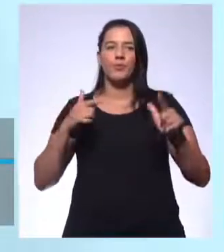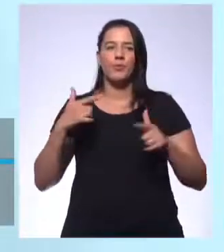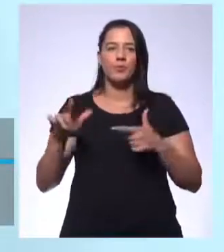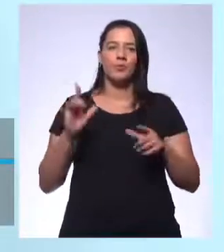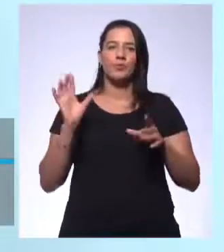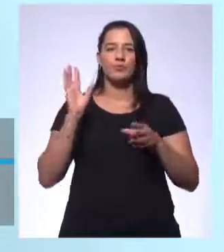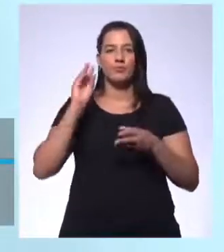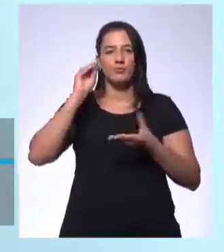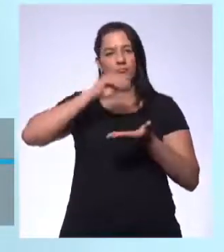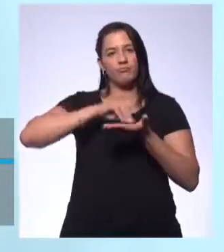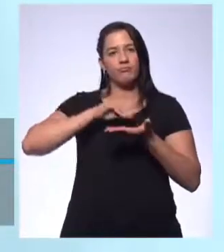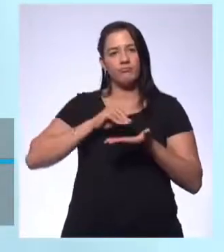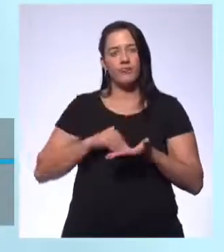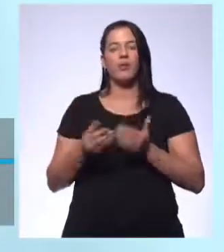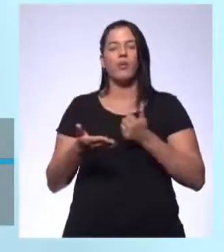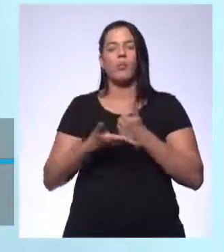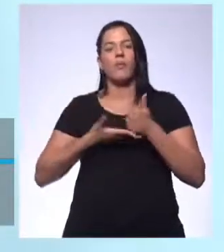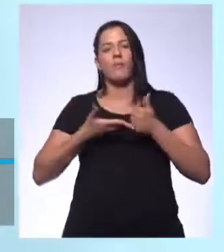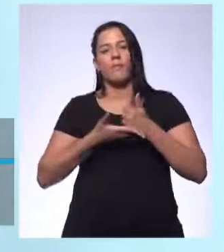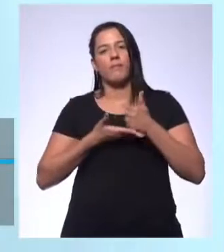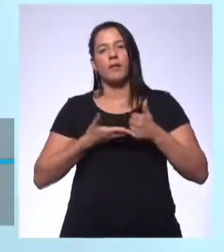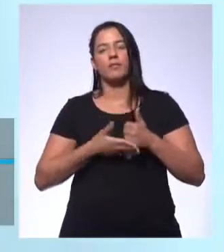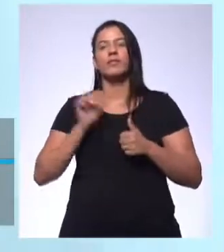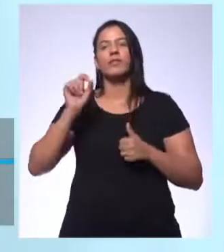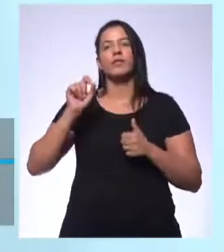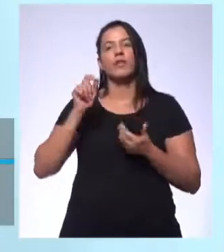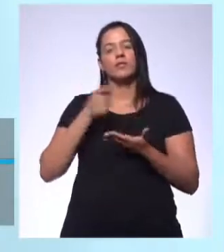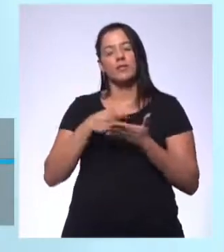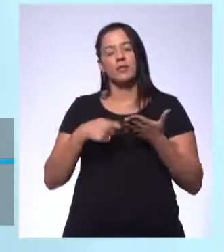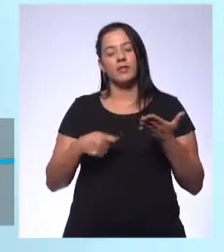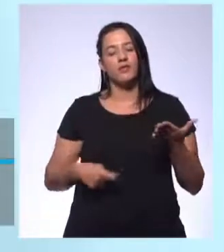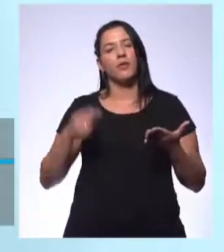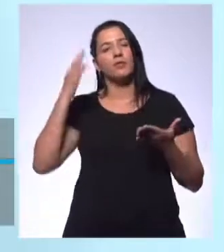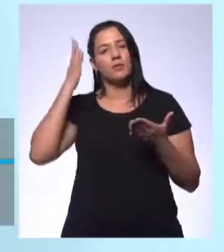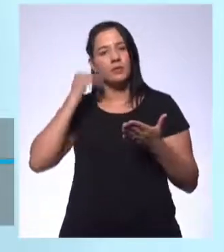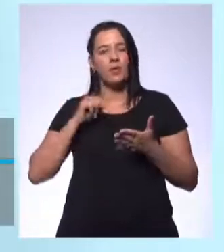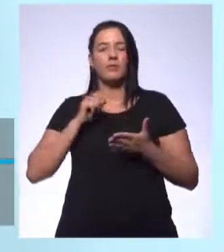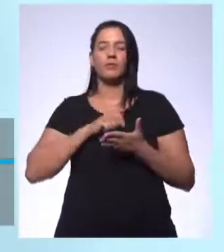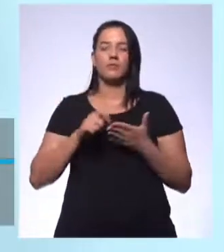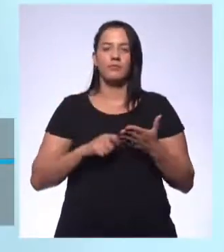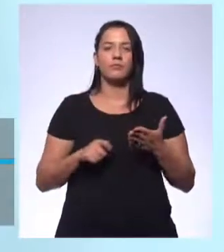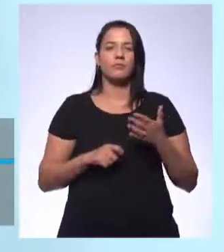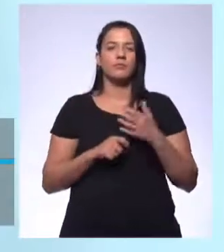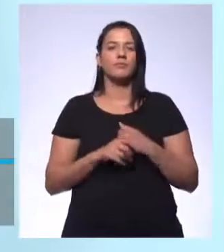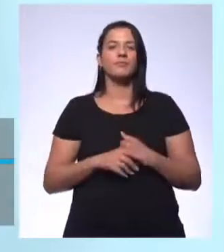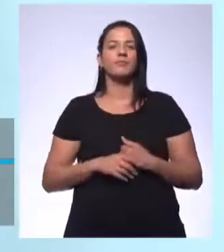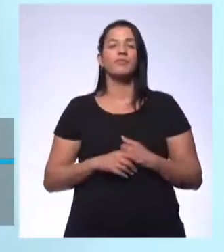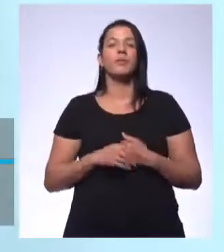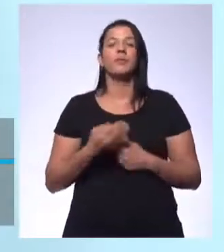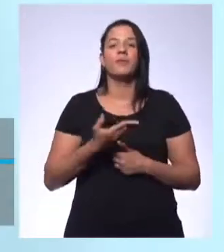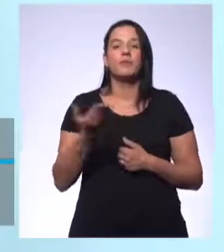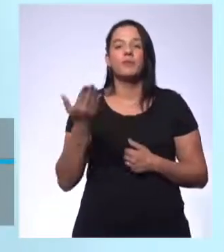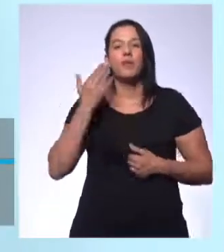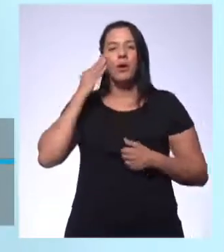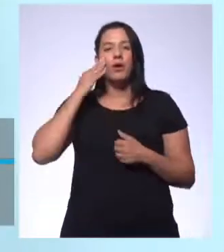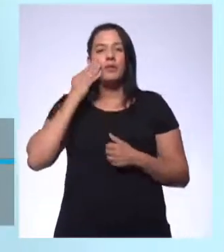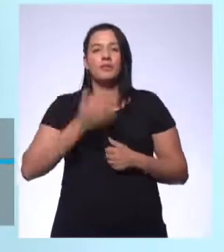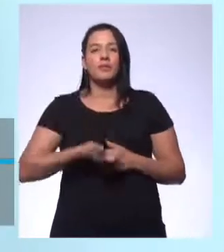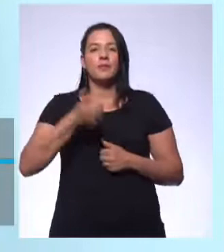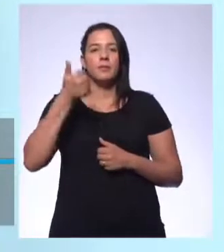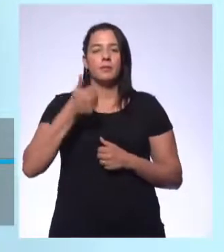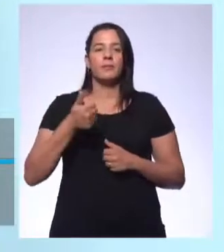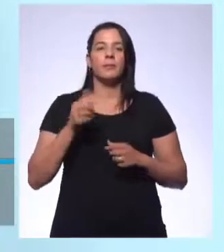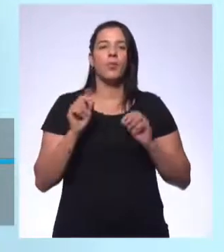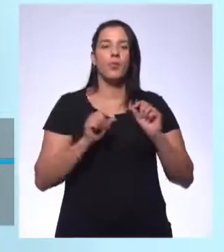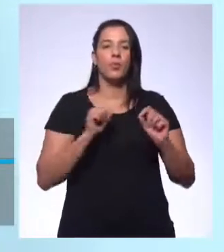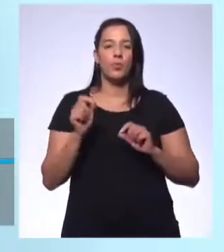que já tinha lá uma base... que quem escreveu sabia o que estava falando. E mais, para vocês entenderem melhor, entenda melhor a tarefa